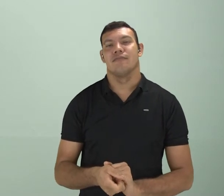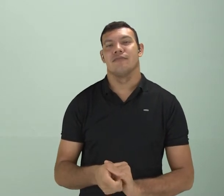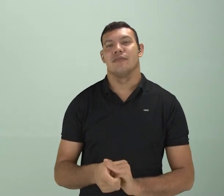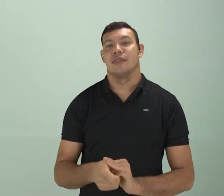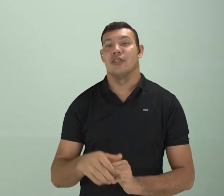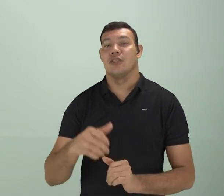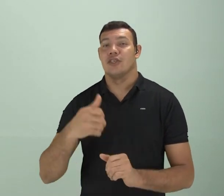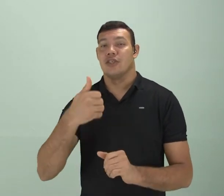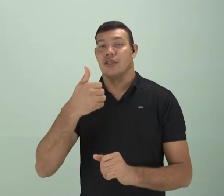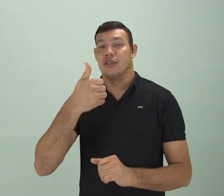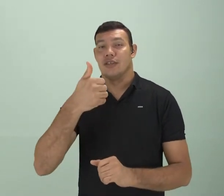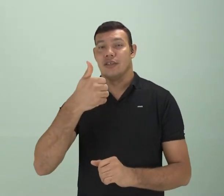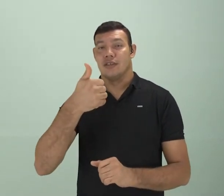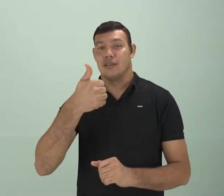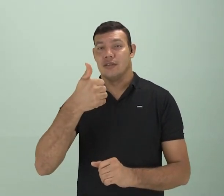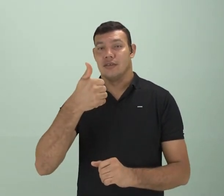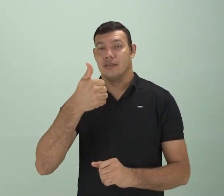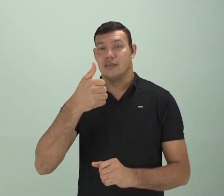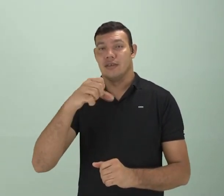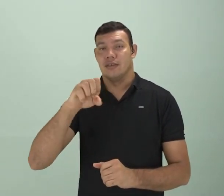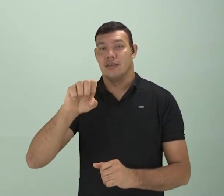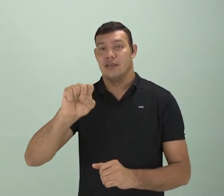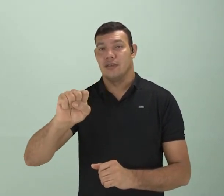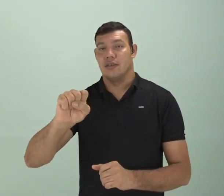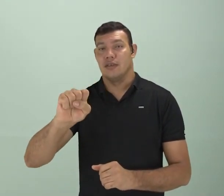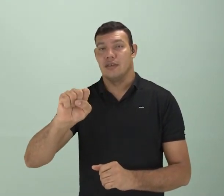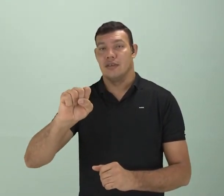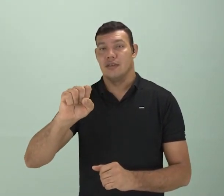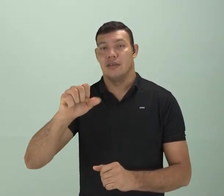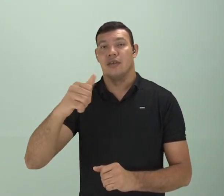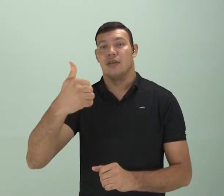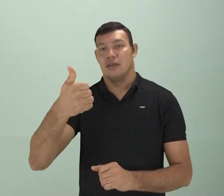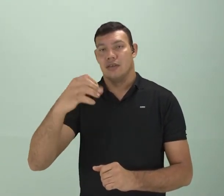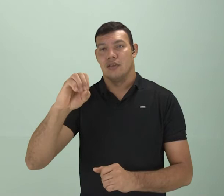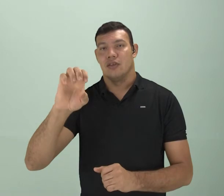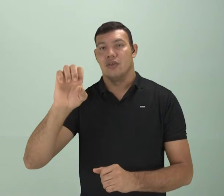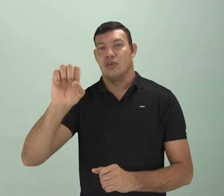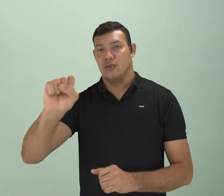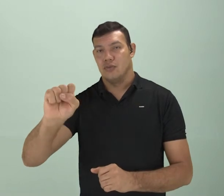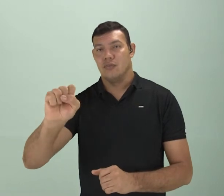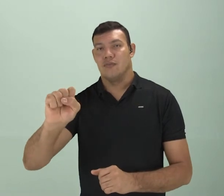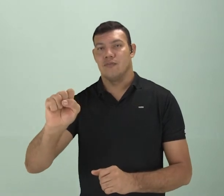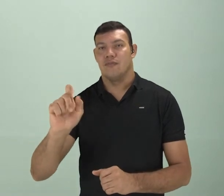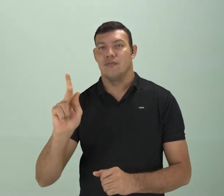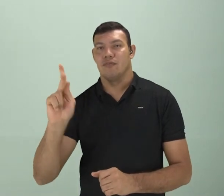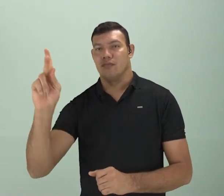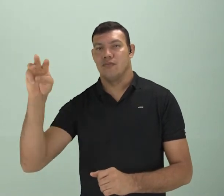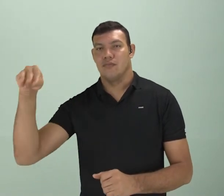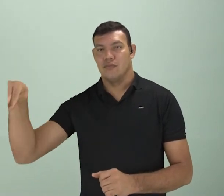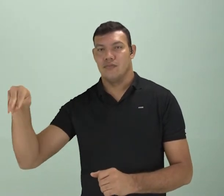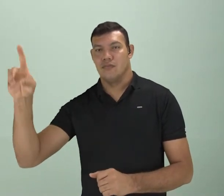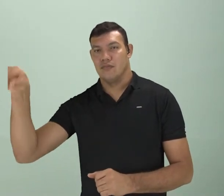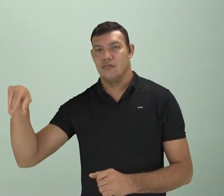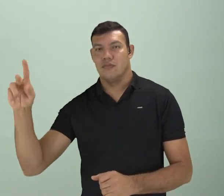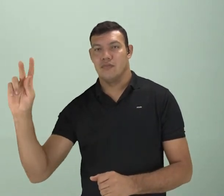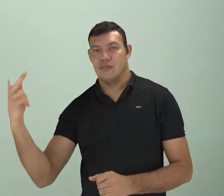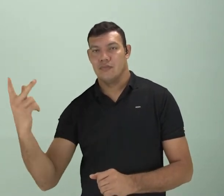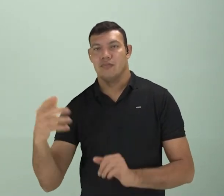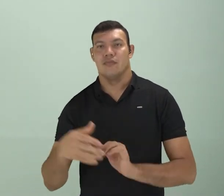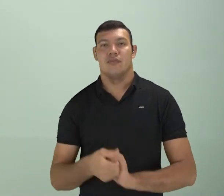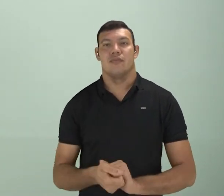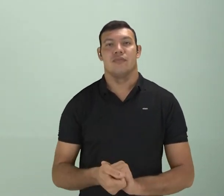então 30 vezes três e vocês da 108 km por hora porque o problema pediu em quilômetros por hora